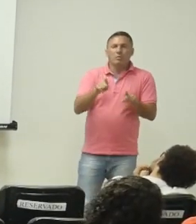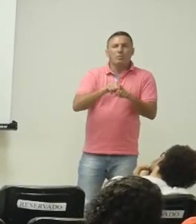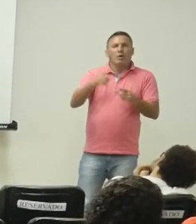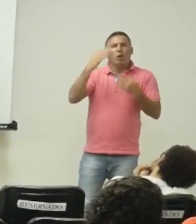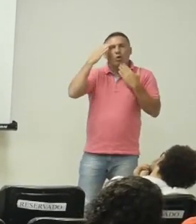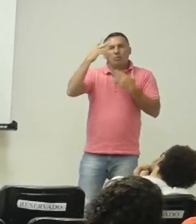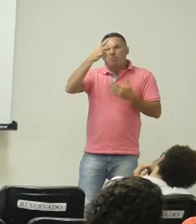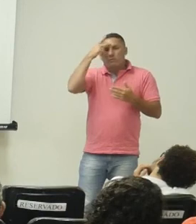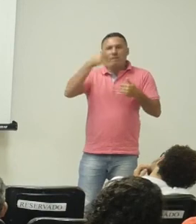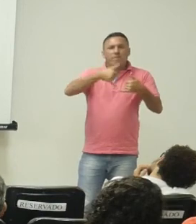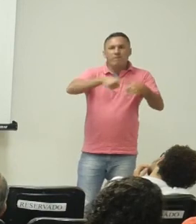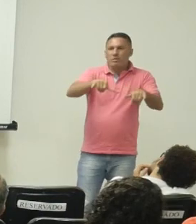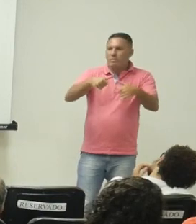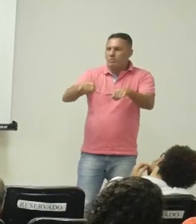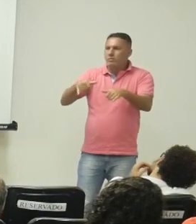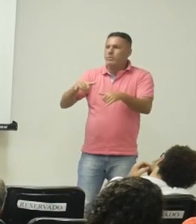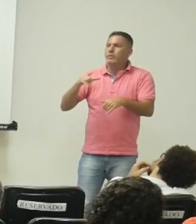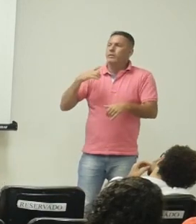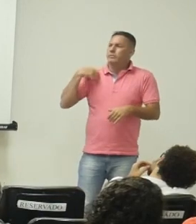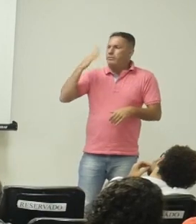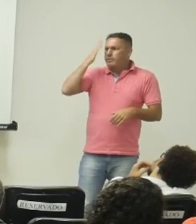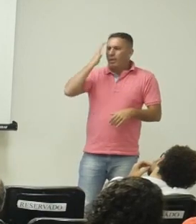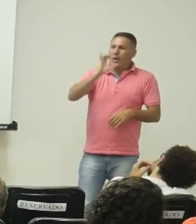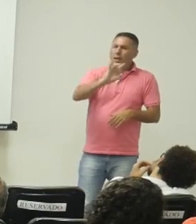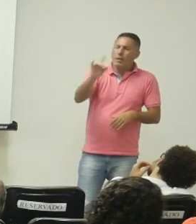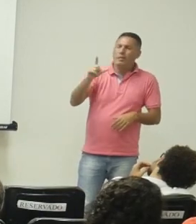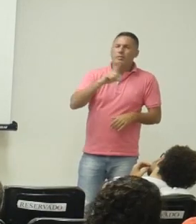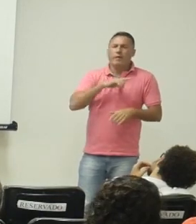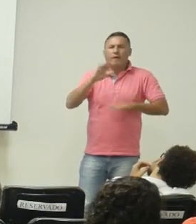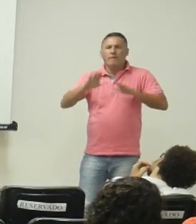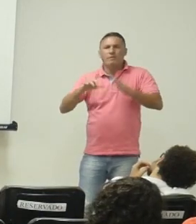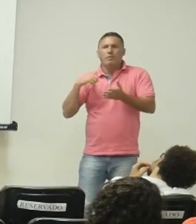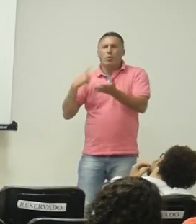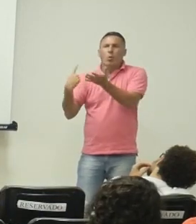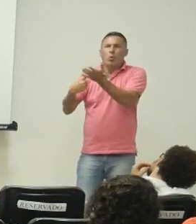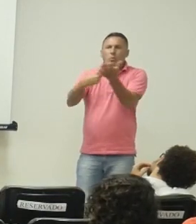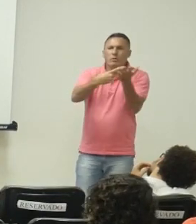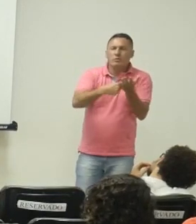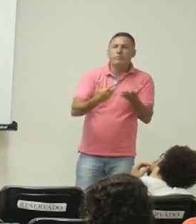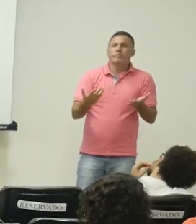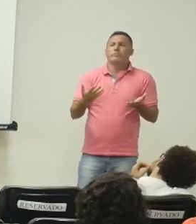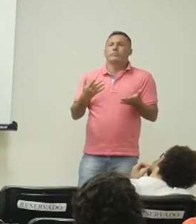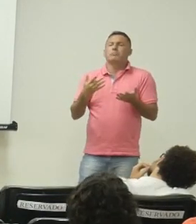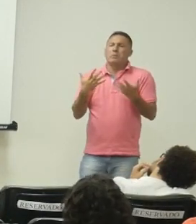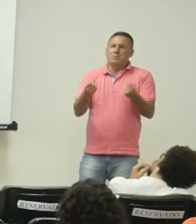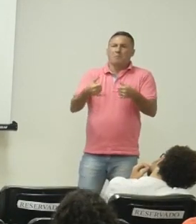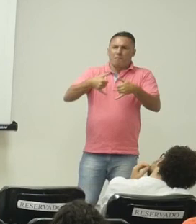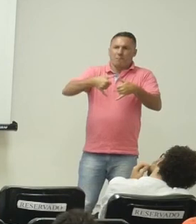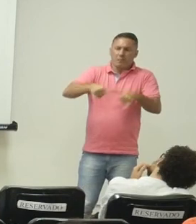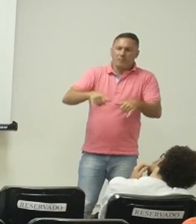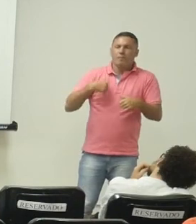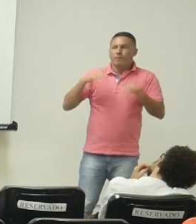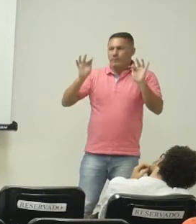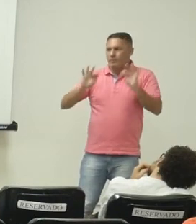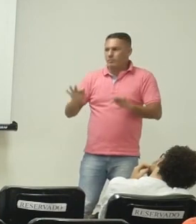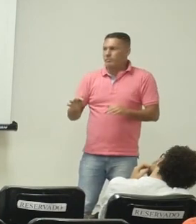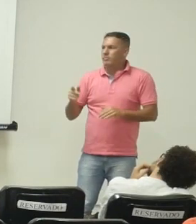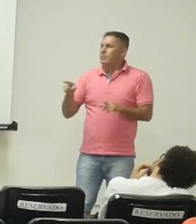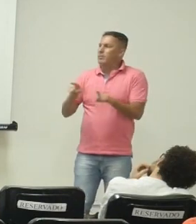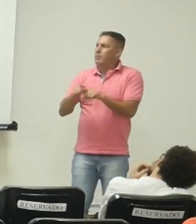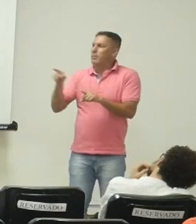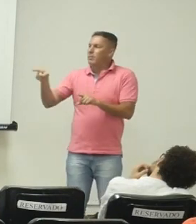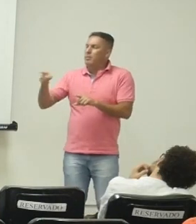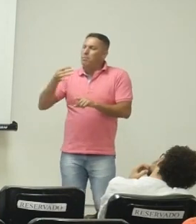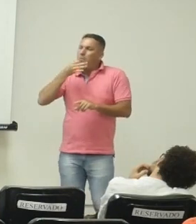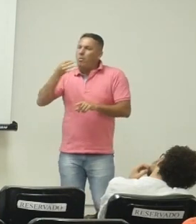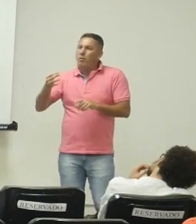vocês terem ficado, né? Acho que todo mundo tinha, às vezes, alguma outra atividade, mas se dispôs a ficar. A gente fica muito feliz com a